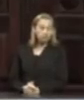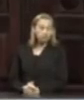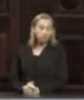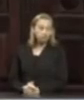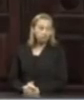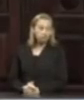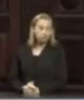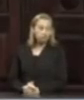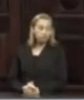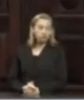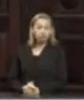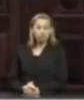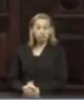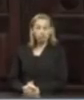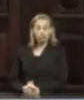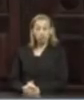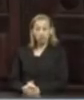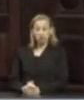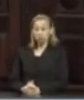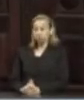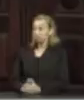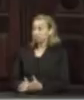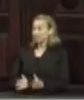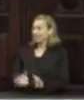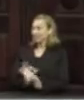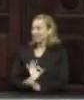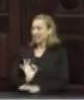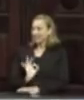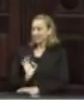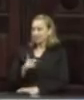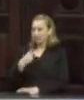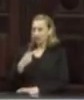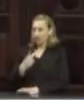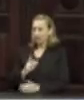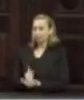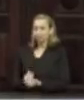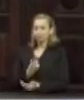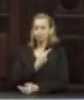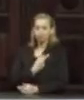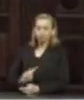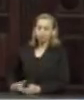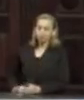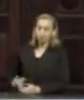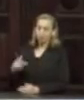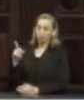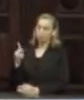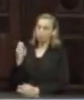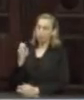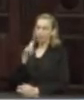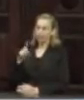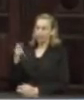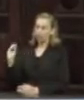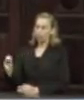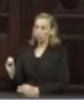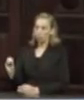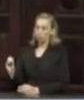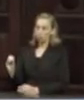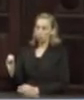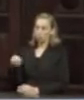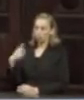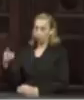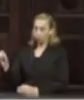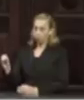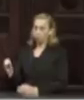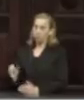que o ex-governador em exercício, Pezão, nos surpreende e consegue piorar a situação do Rio. Então é um